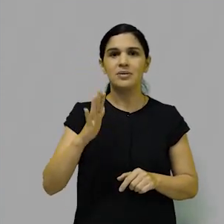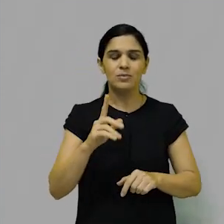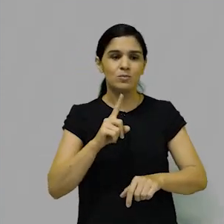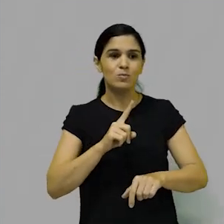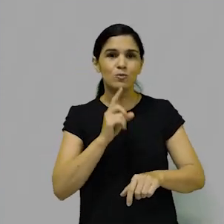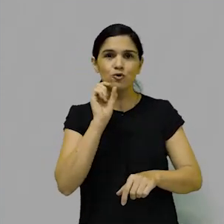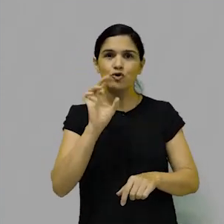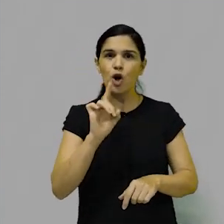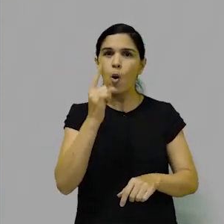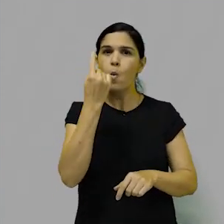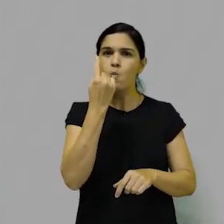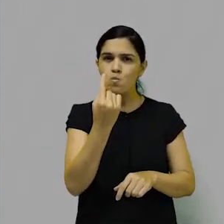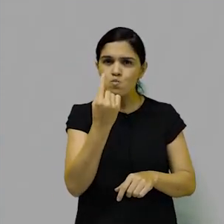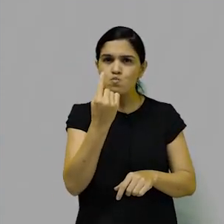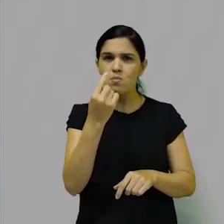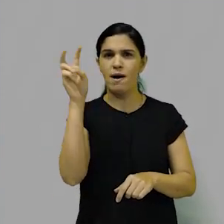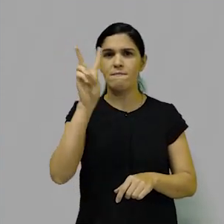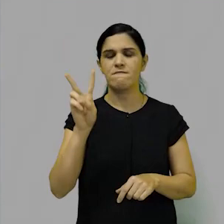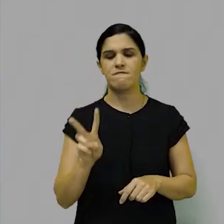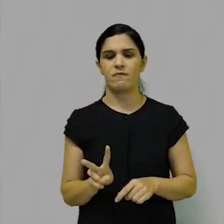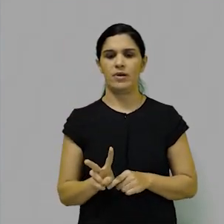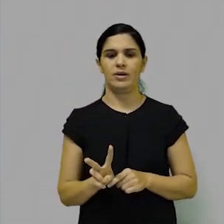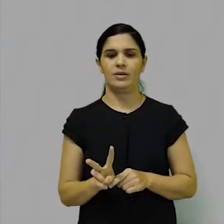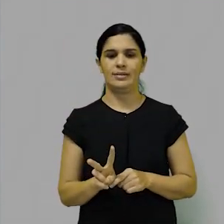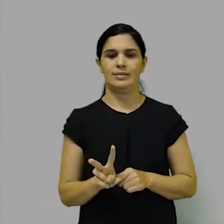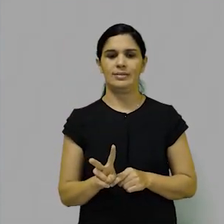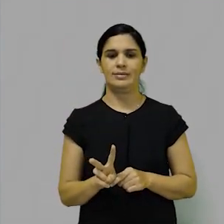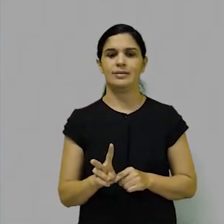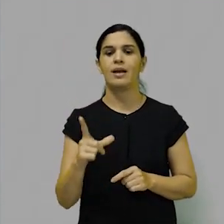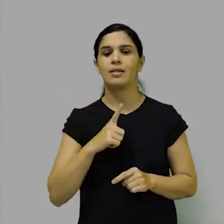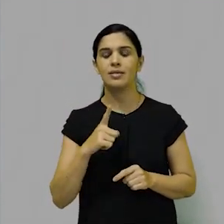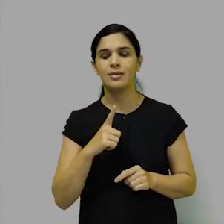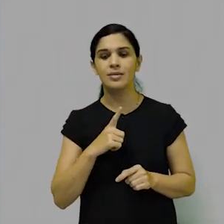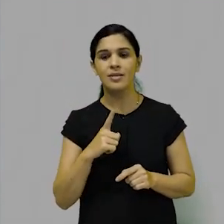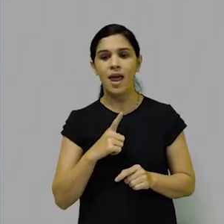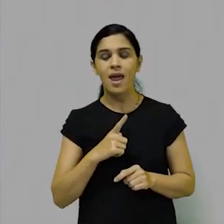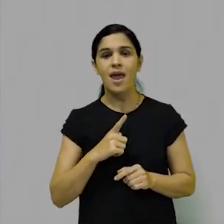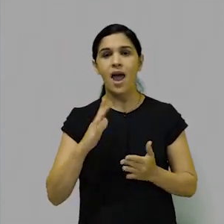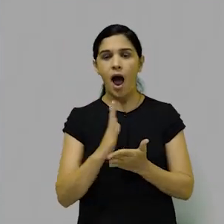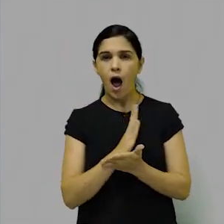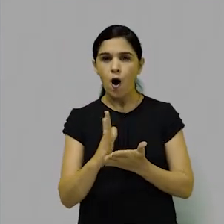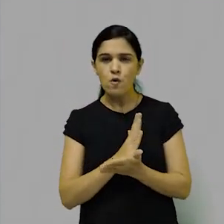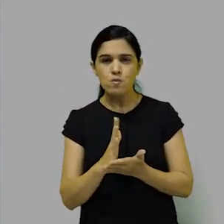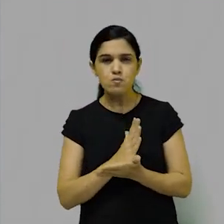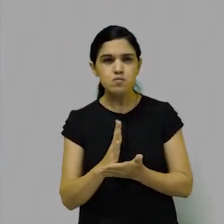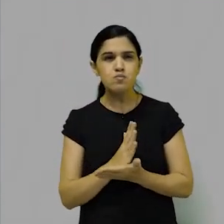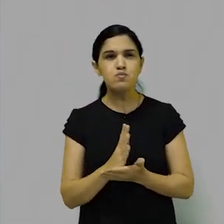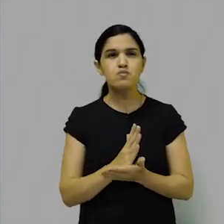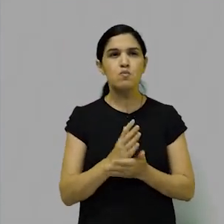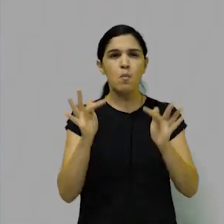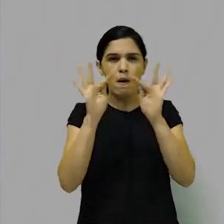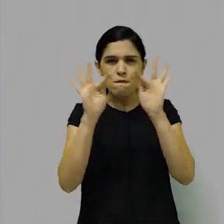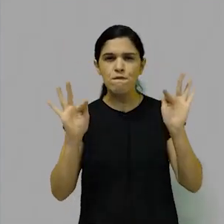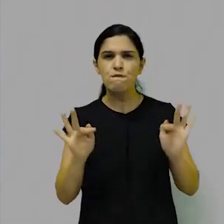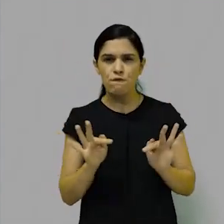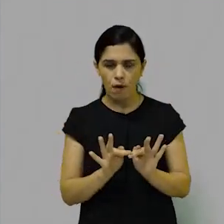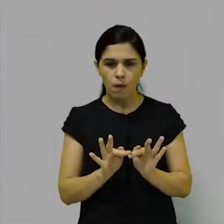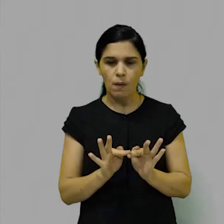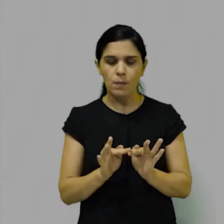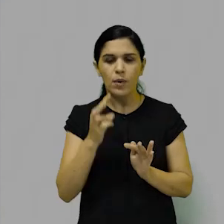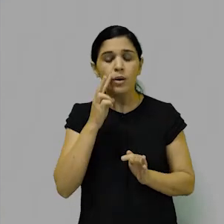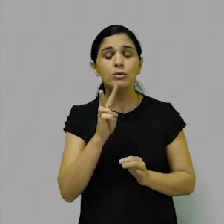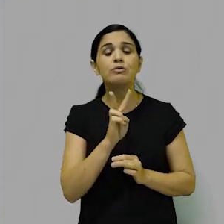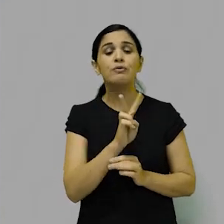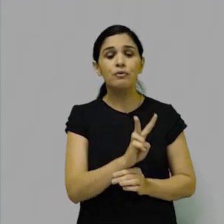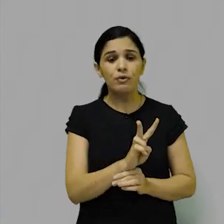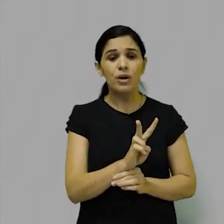Uma vezinha. Então, existe algumas formas da gente calcular, da gente saber a nossa frequência cardíaca e